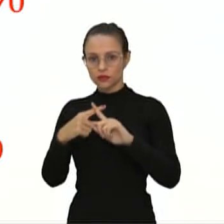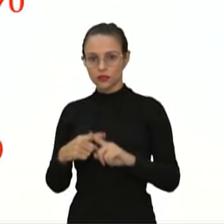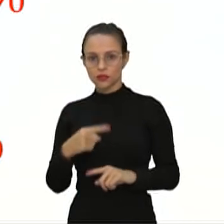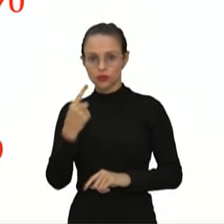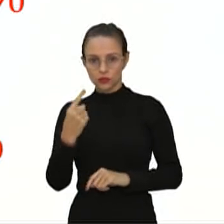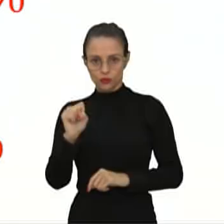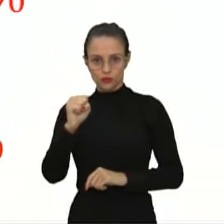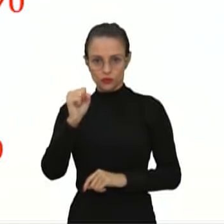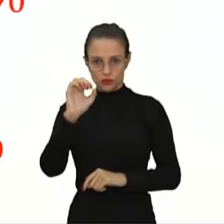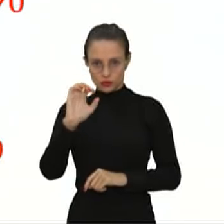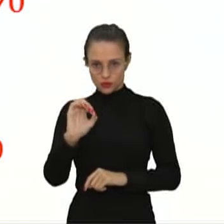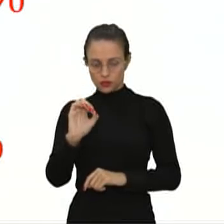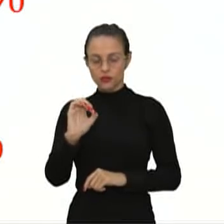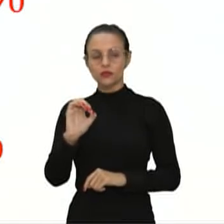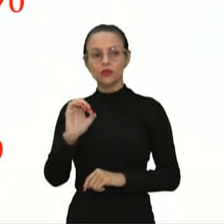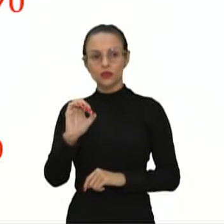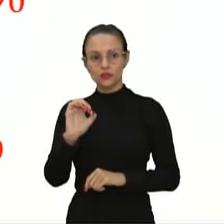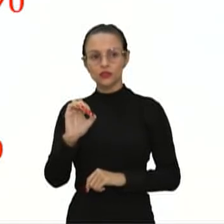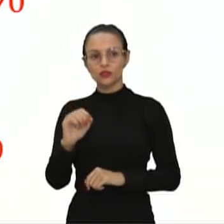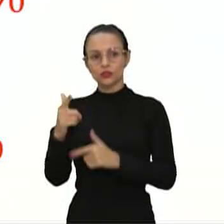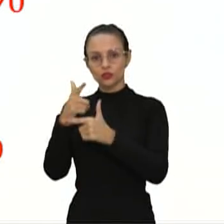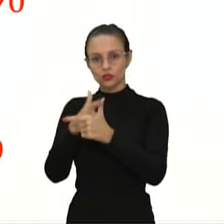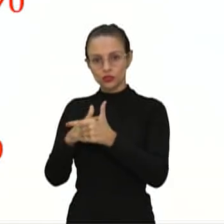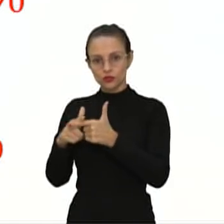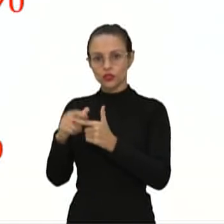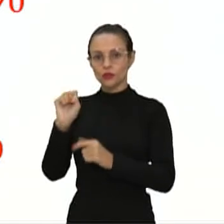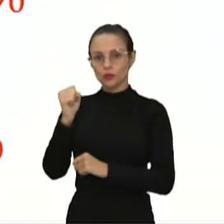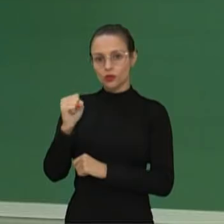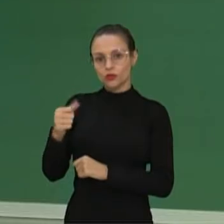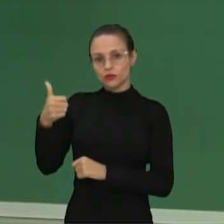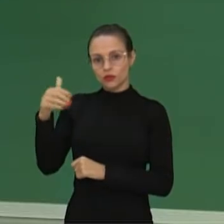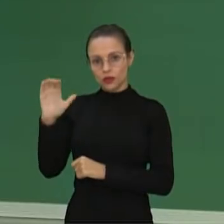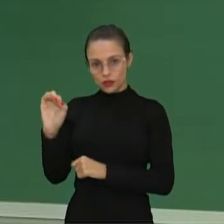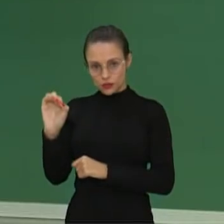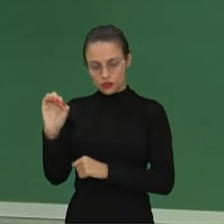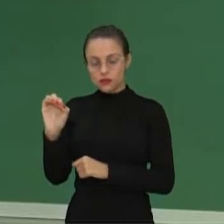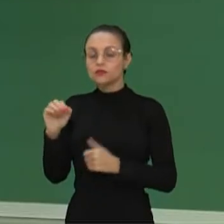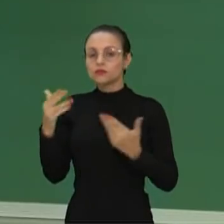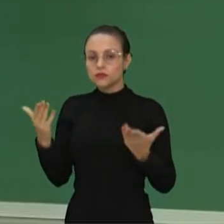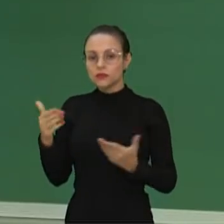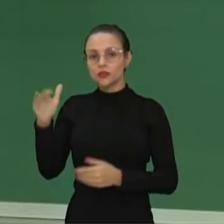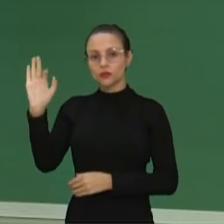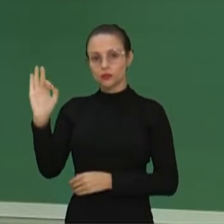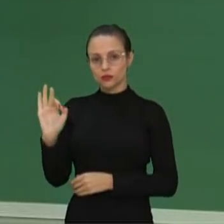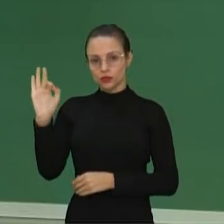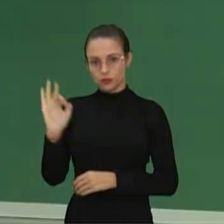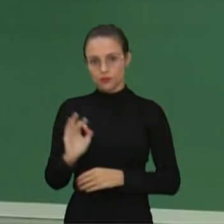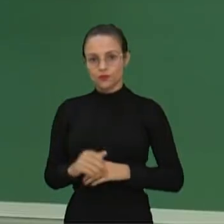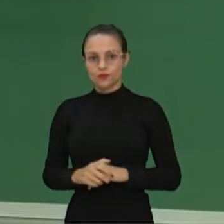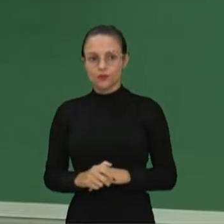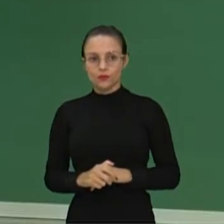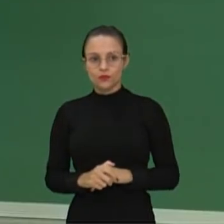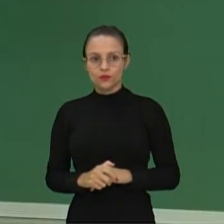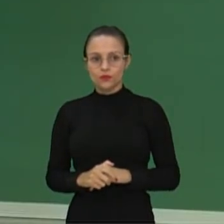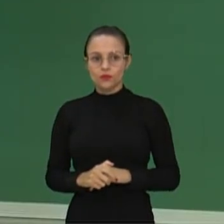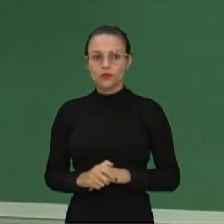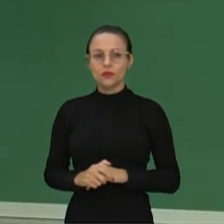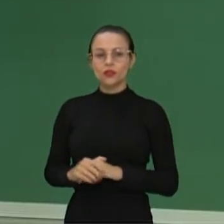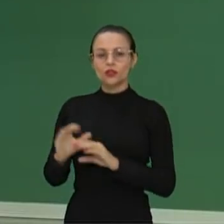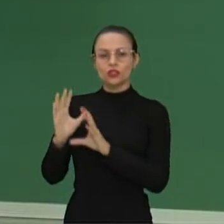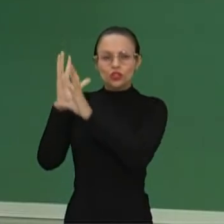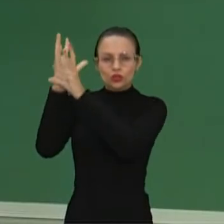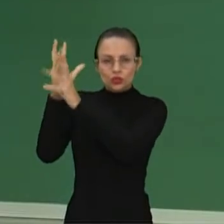1 dá 80. 80 divididos por 8 vai dar 10. E daí coloca o símbolo de porcentagem. Se a gente somar